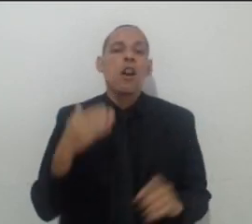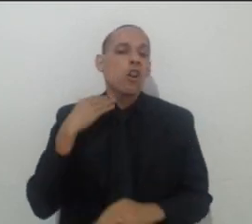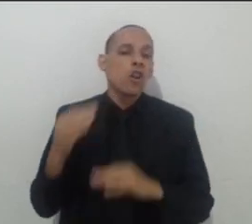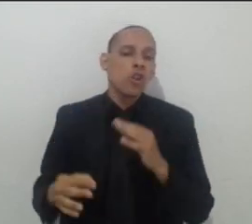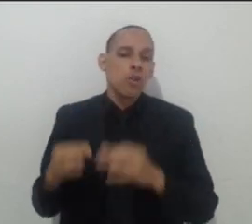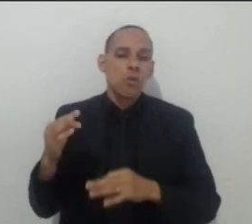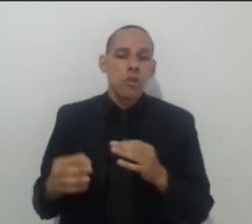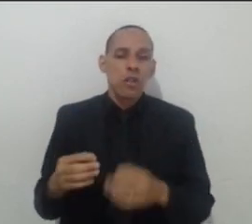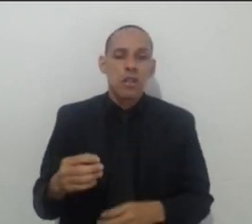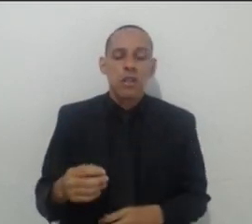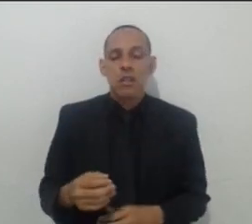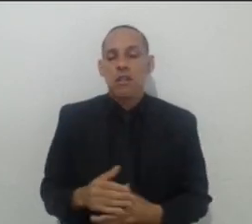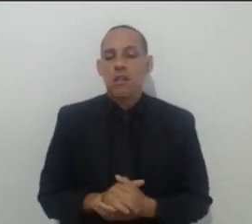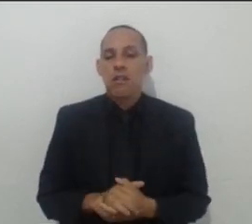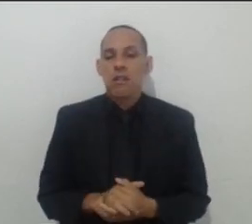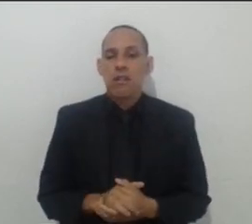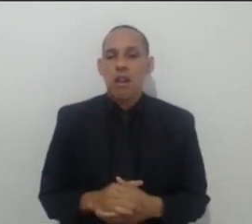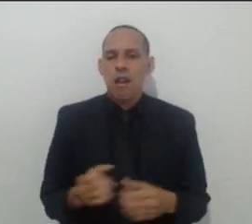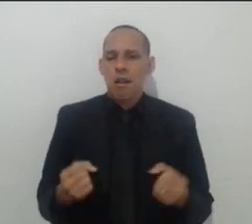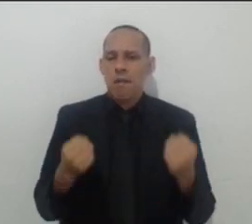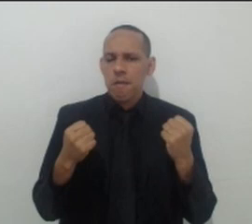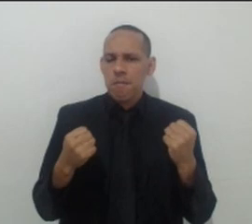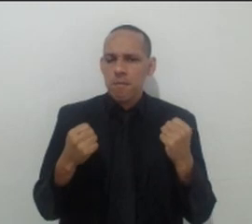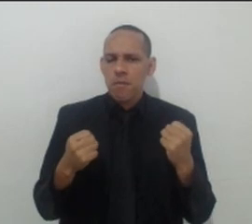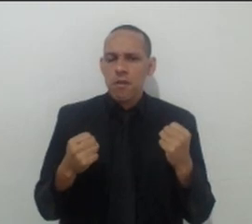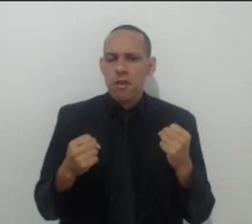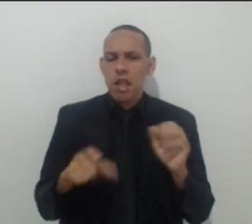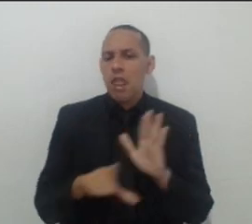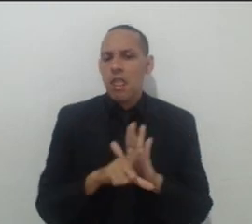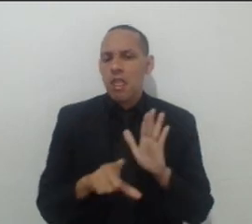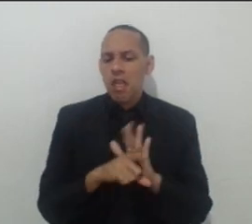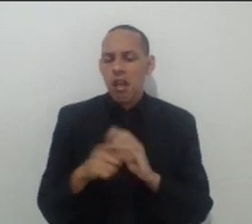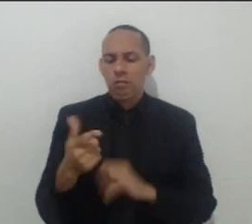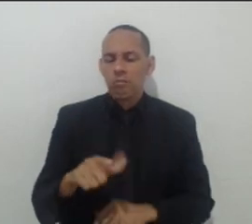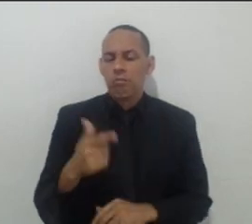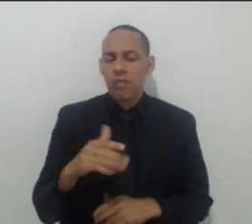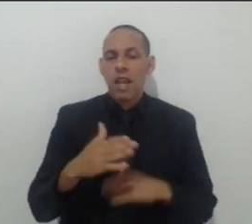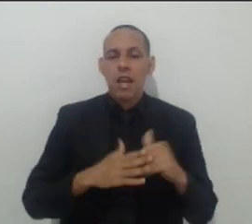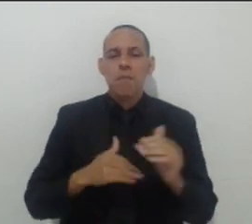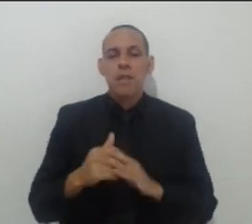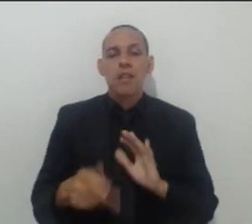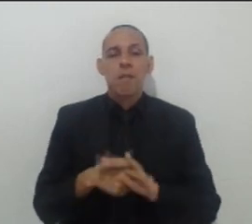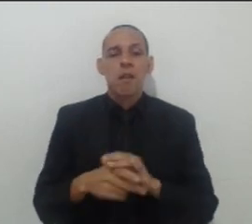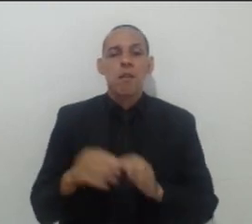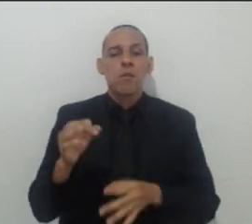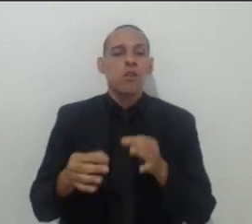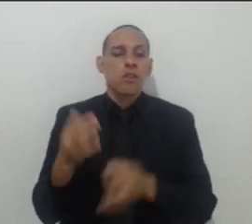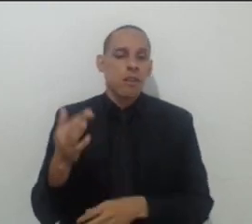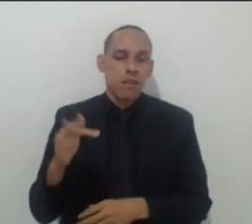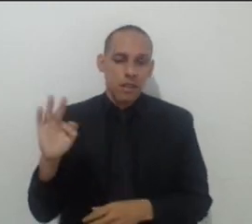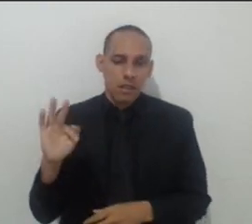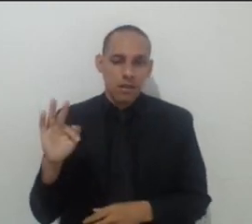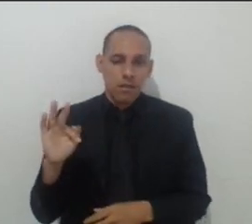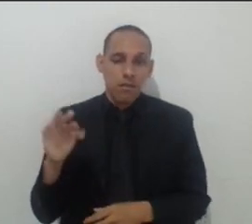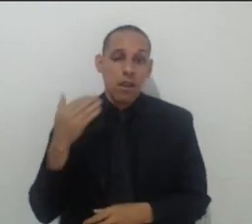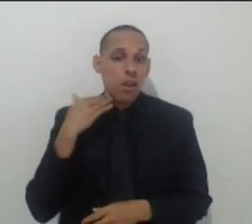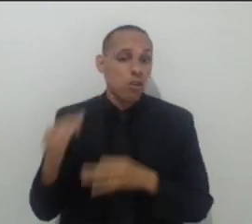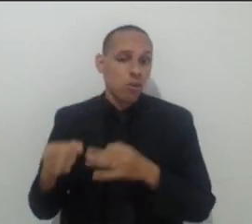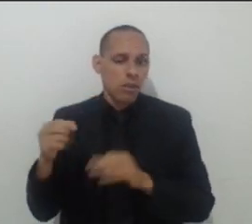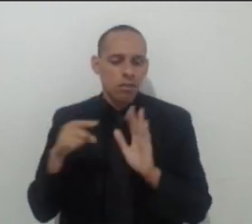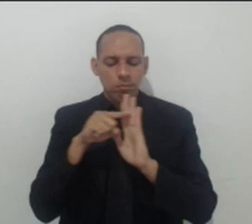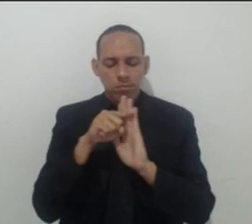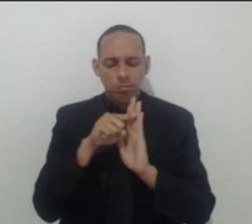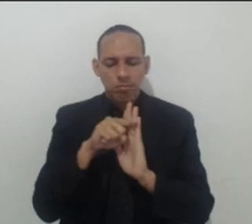tinha legitimidade para atuar no processo, e sim a competência era da Justiça Federal. A juíza, então, analisando